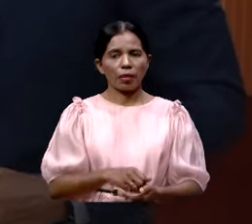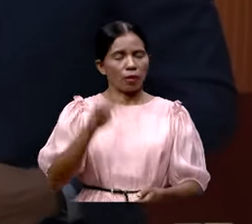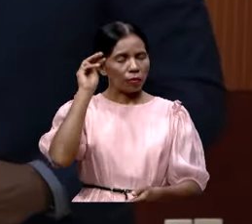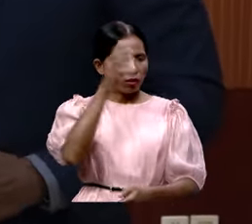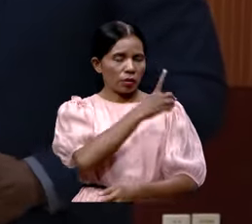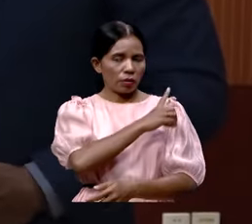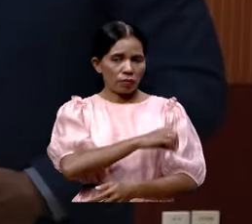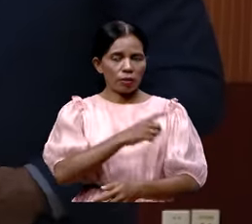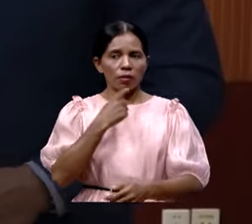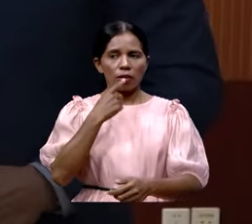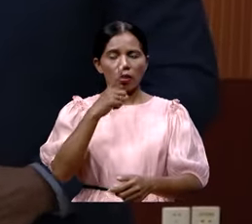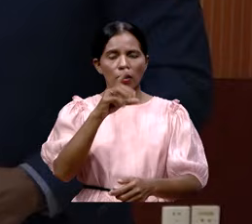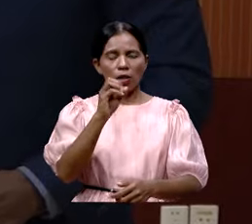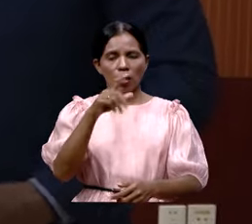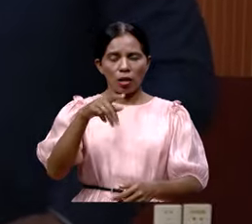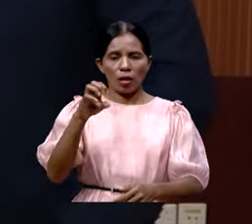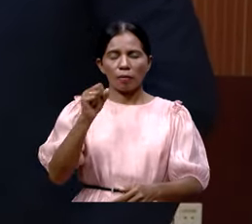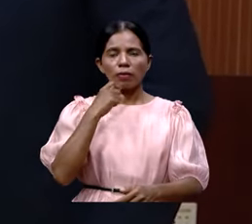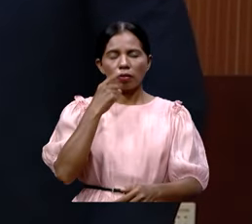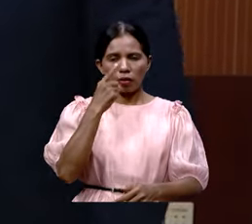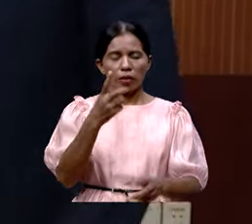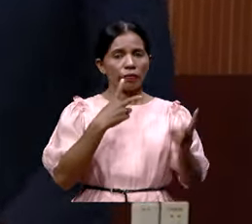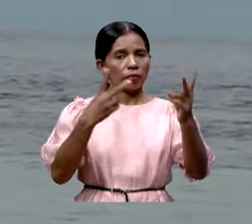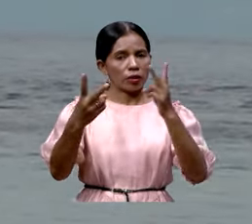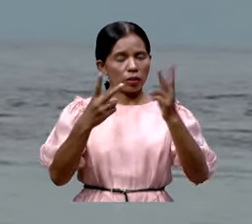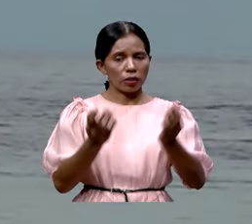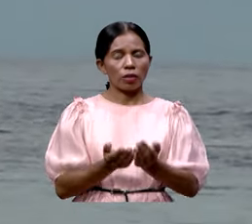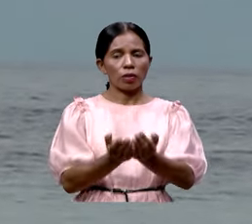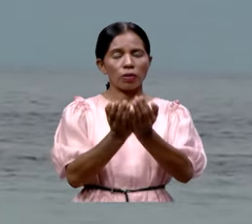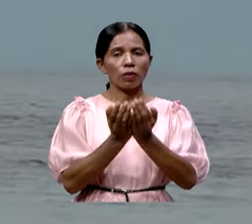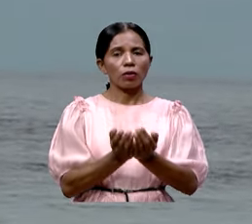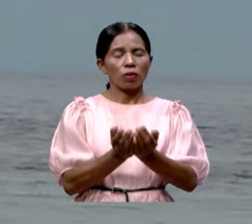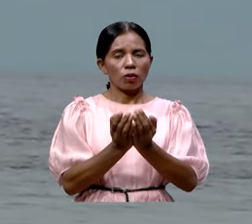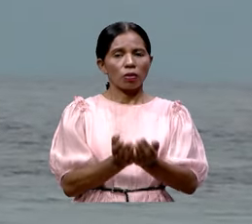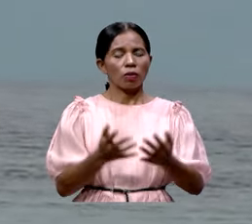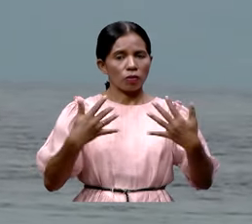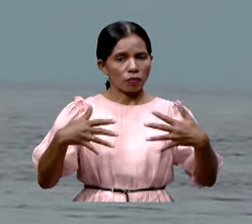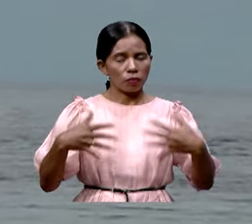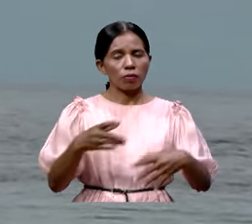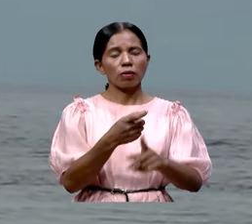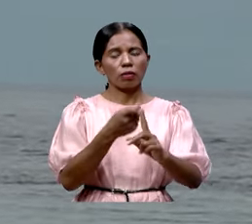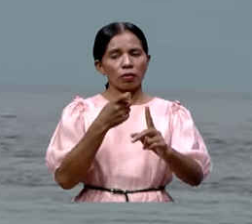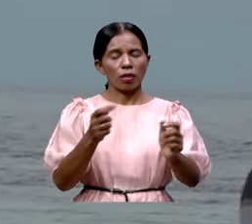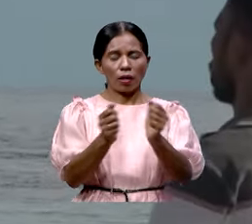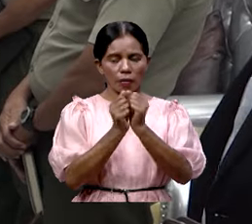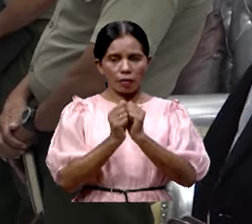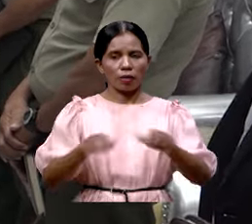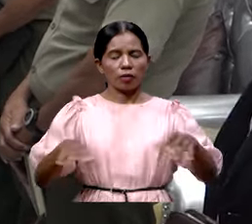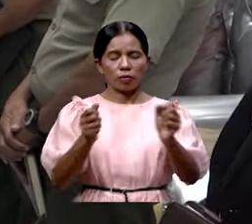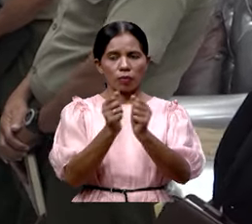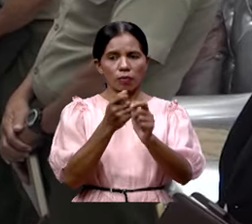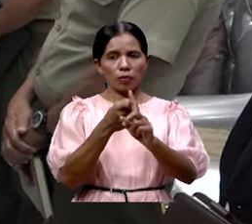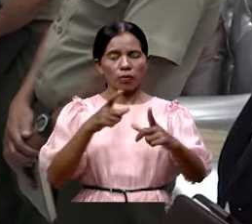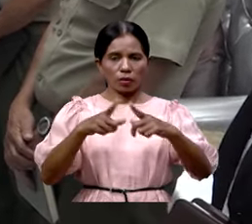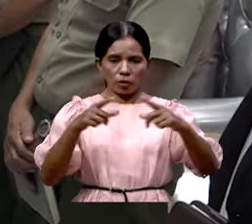Nasiano do Rosário Gomes, Pedro Glamar Fui Kateten, visita Rau Funu Zes Murasame, o Japão, né? Oria Metin Dia Kliutan, relação entre